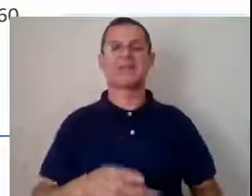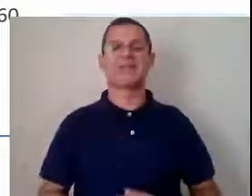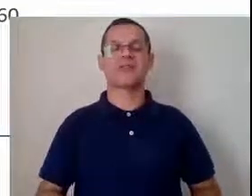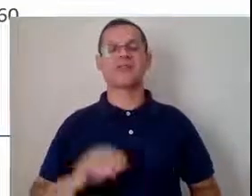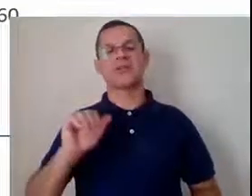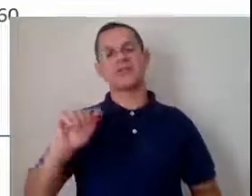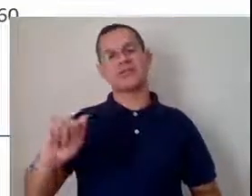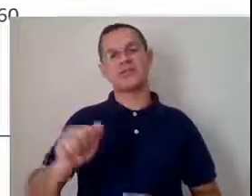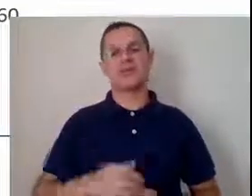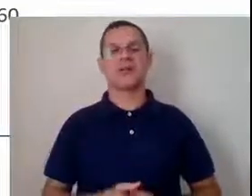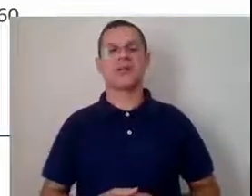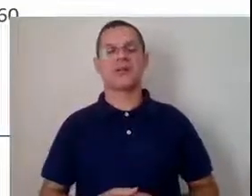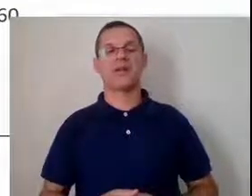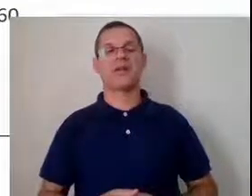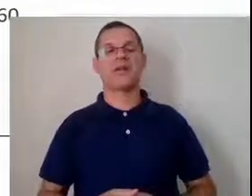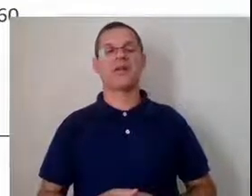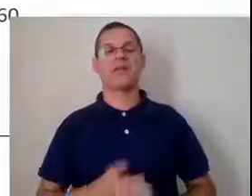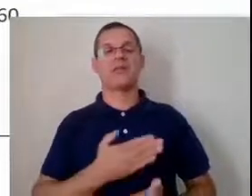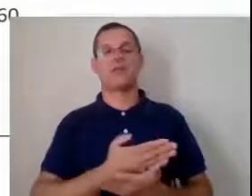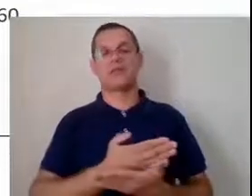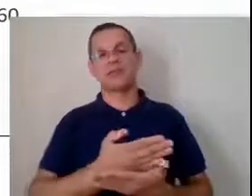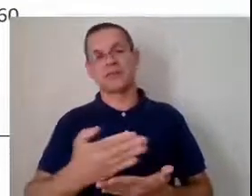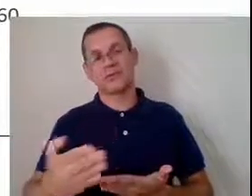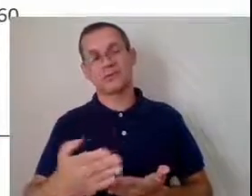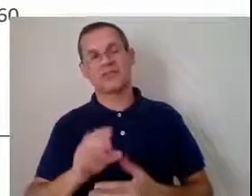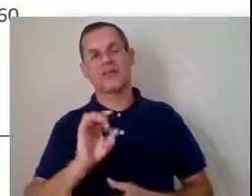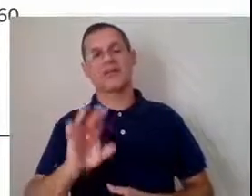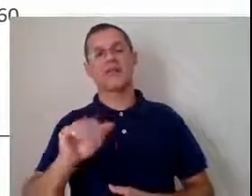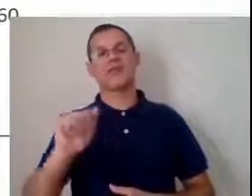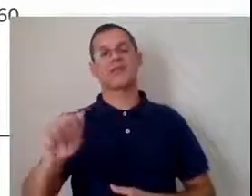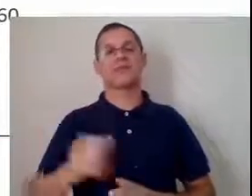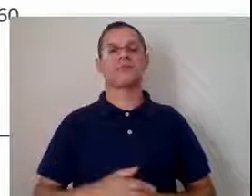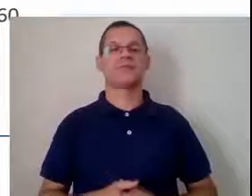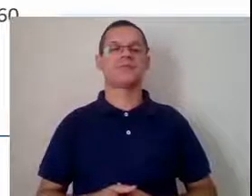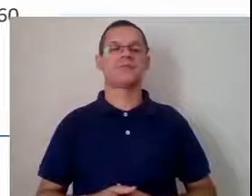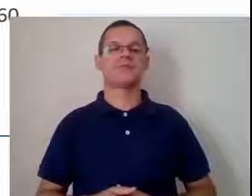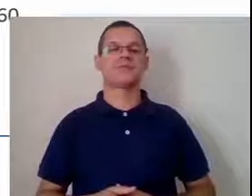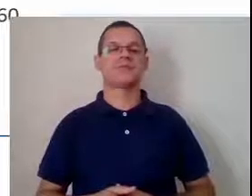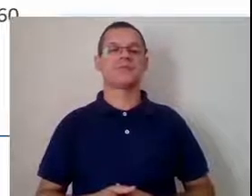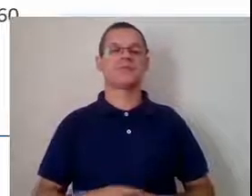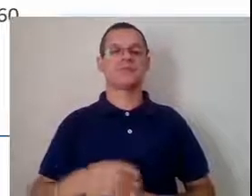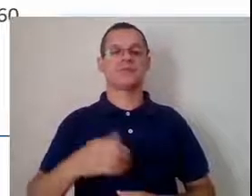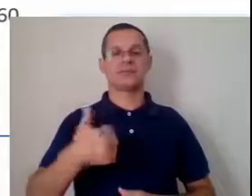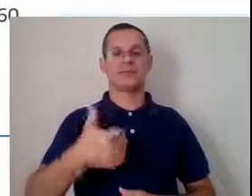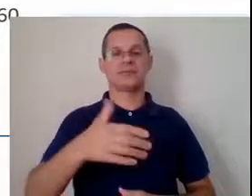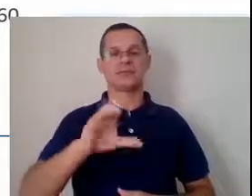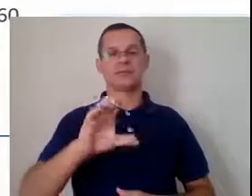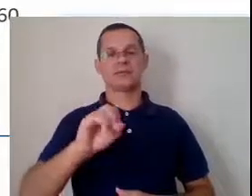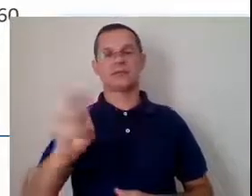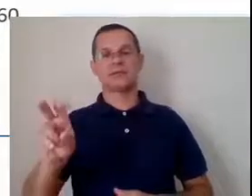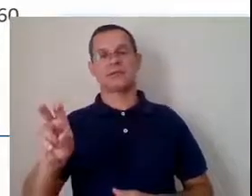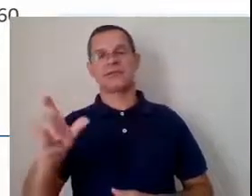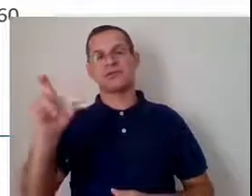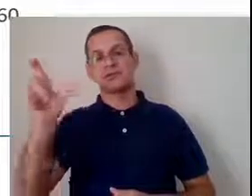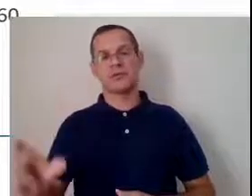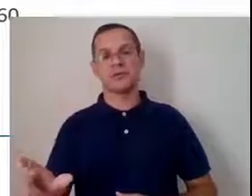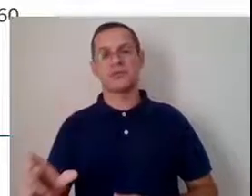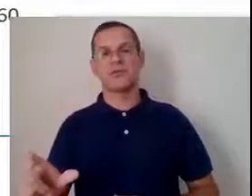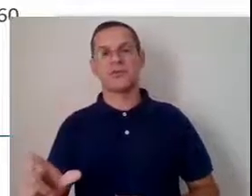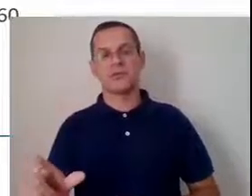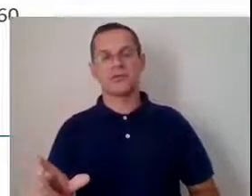A. Eu disse lá no começo que apenas A eram 105